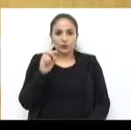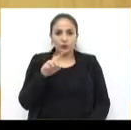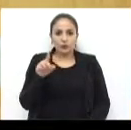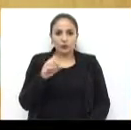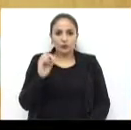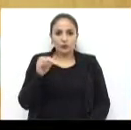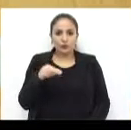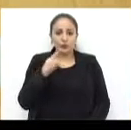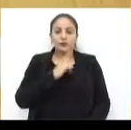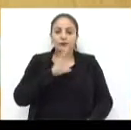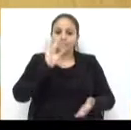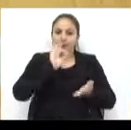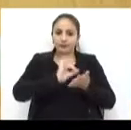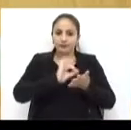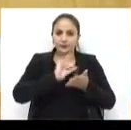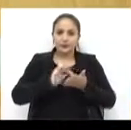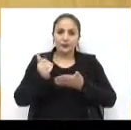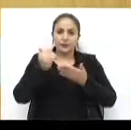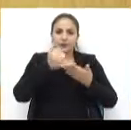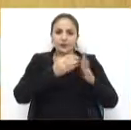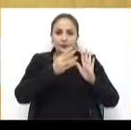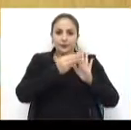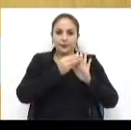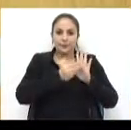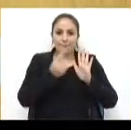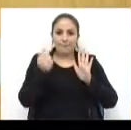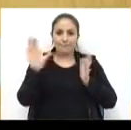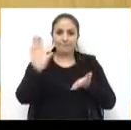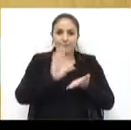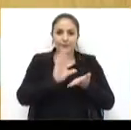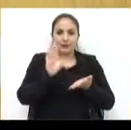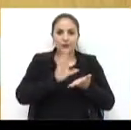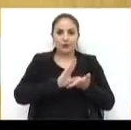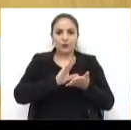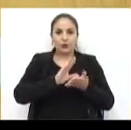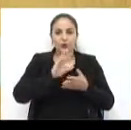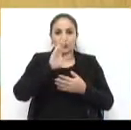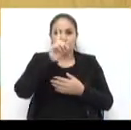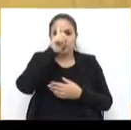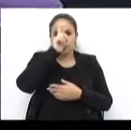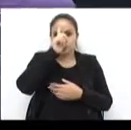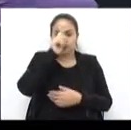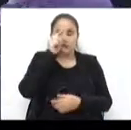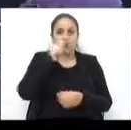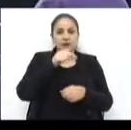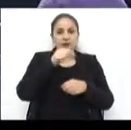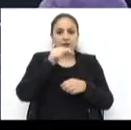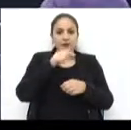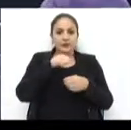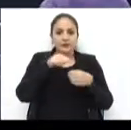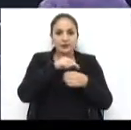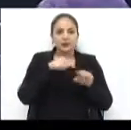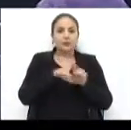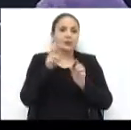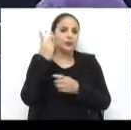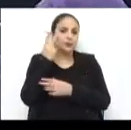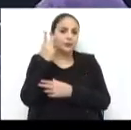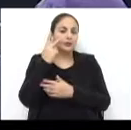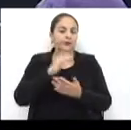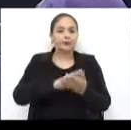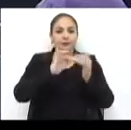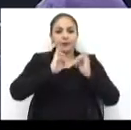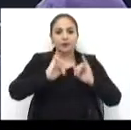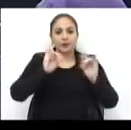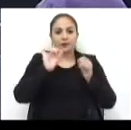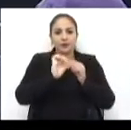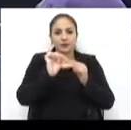da vinda de emendas parlamentares para os hospitais da cidade e São Vicente de Paulo. O anúncio foi feito pelo vereador